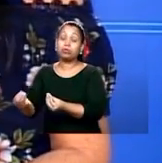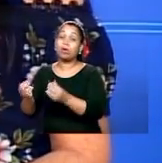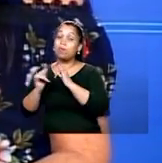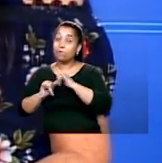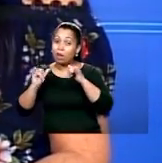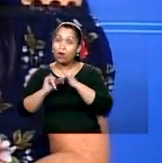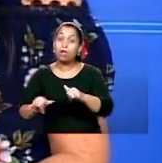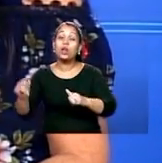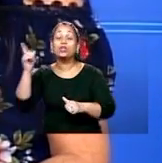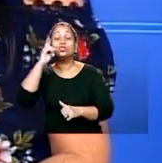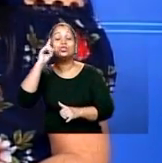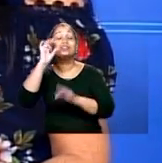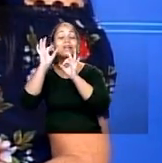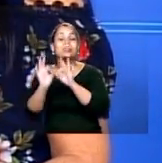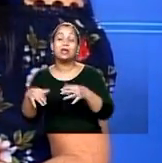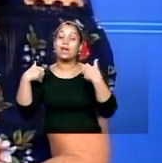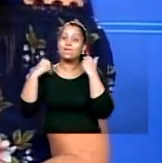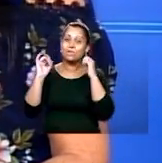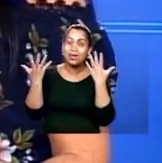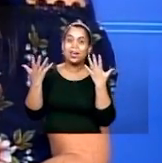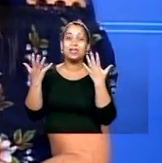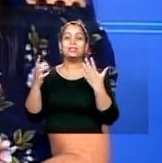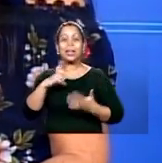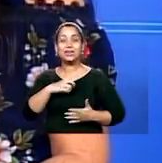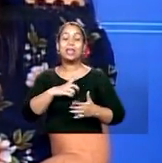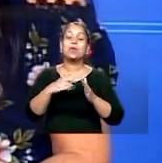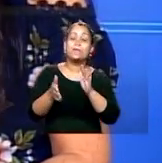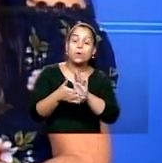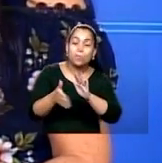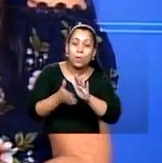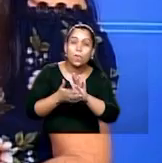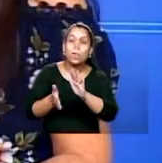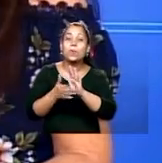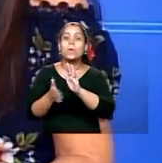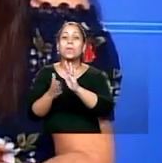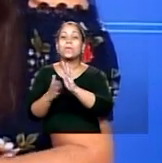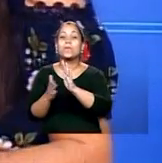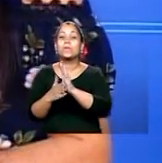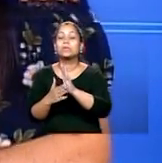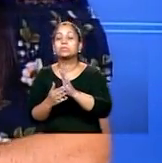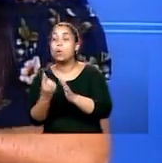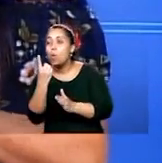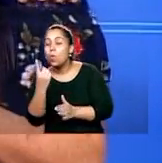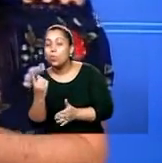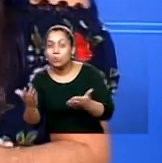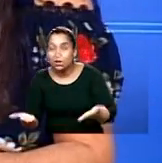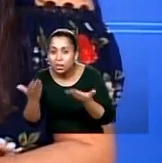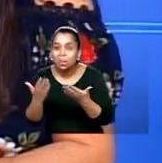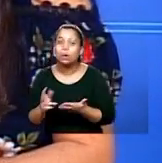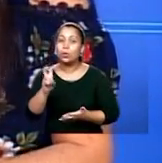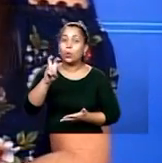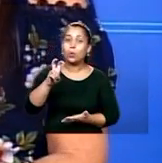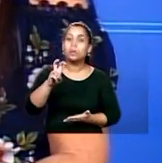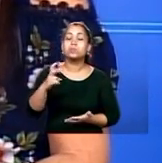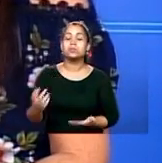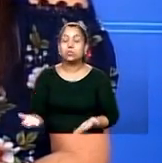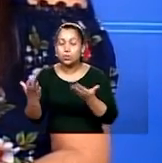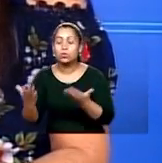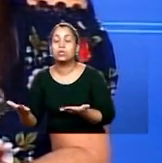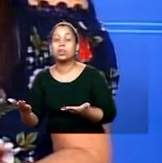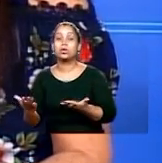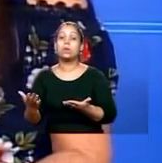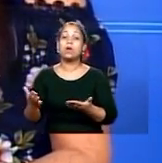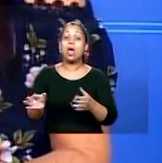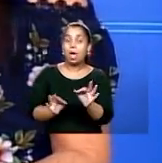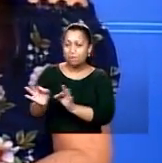dizendo quando vai ser o evento e que eles têm uma proposta de recolhimento de 1 quilo ou 5 quilos, aí o evento vai